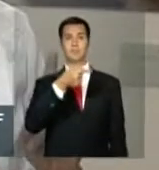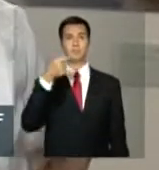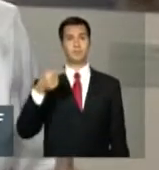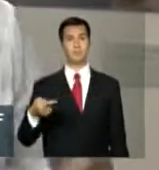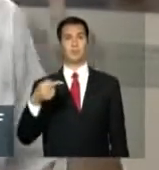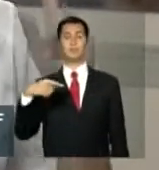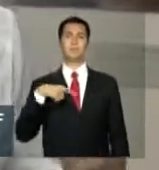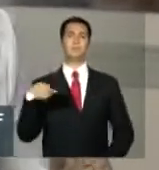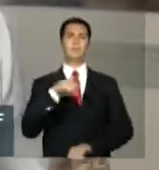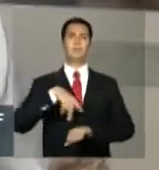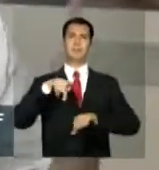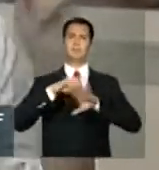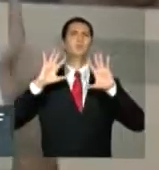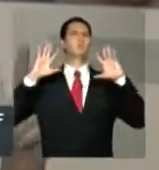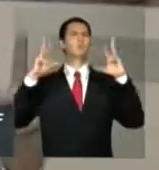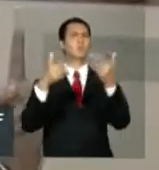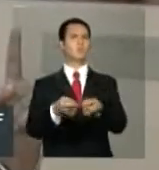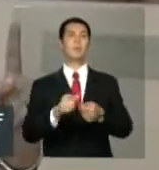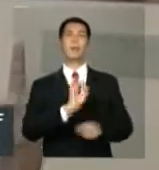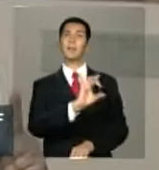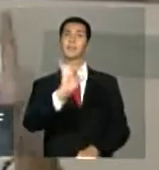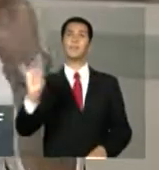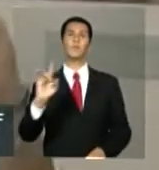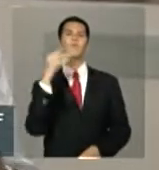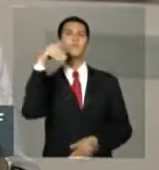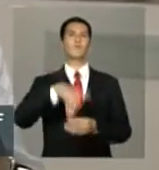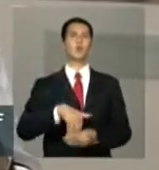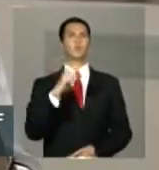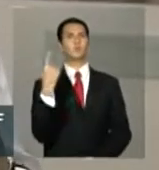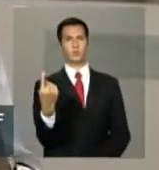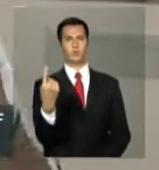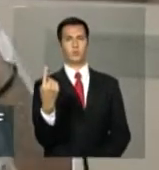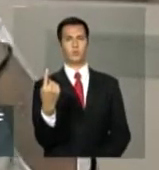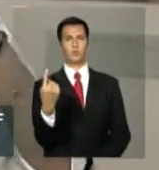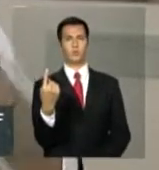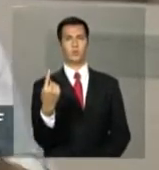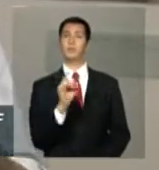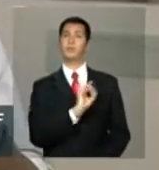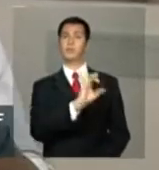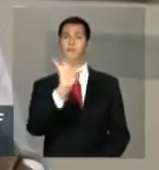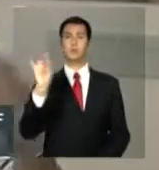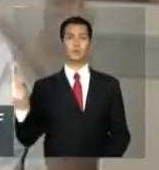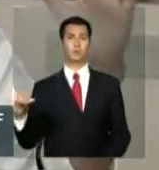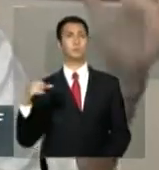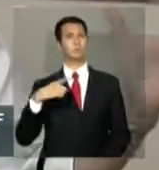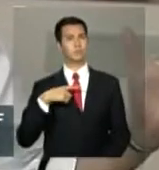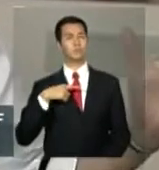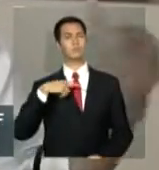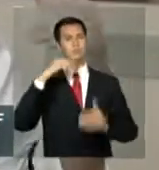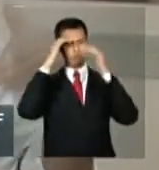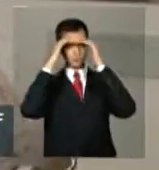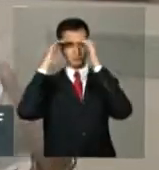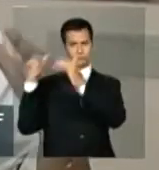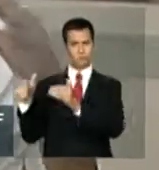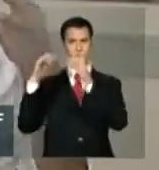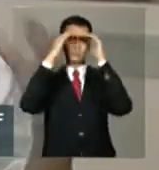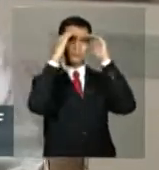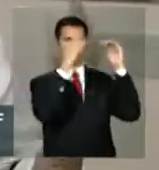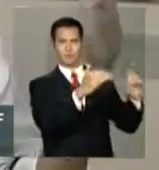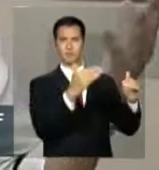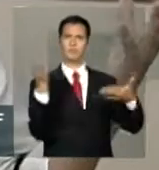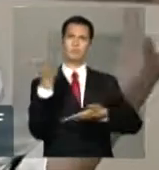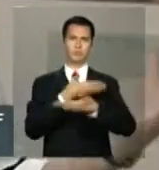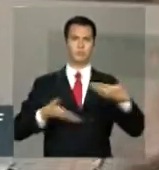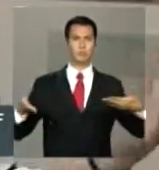todos. Cada um é um voto. E cada um tem a mesma consideração que o outro, ou então não